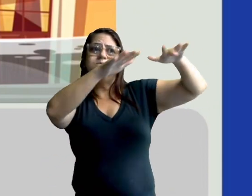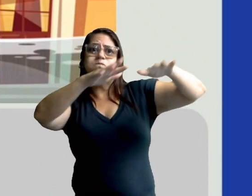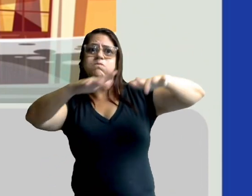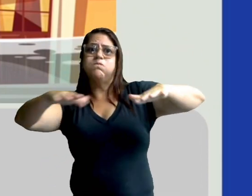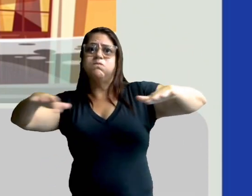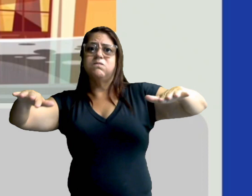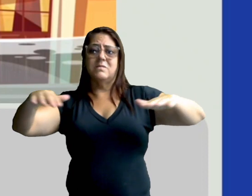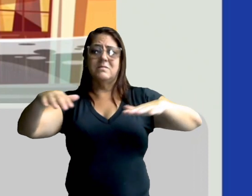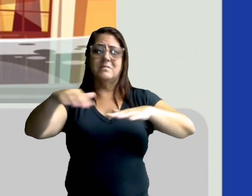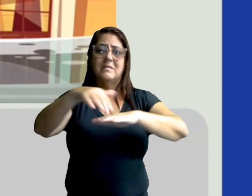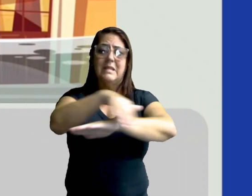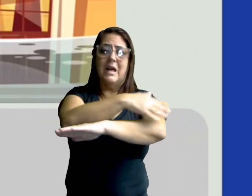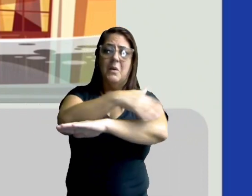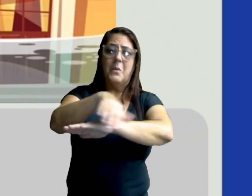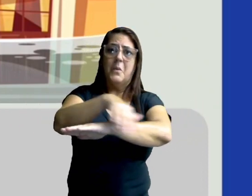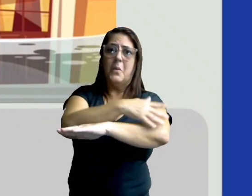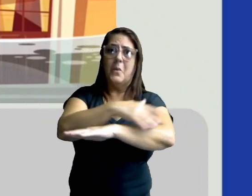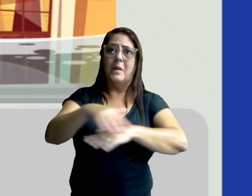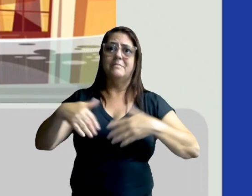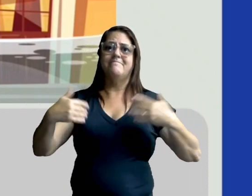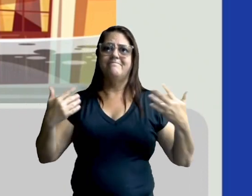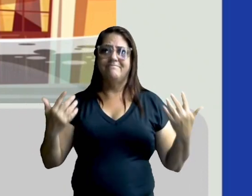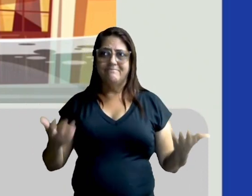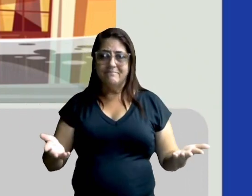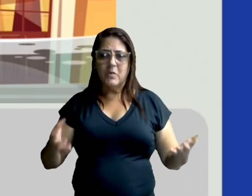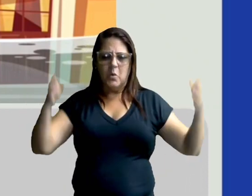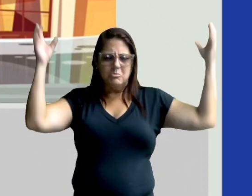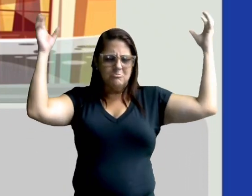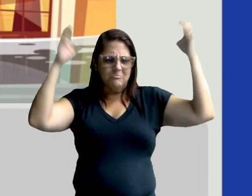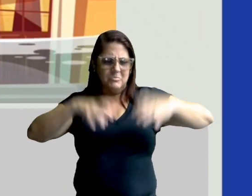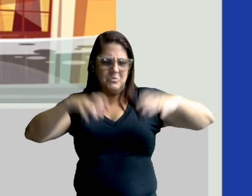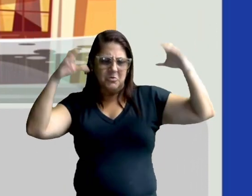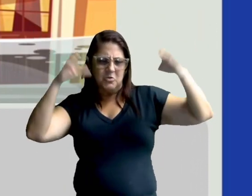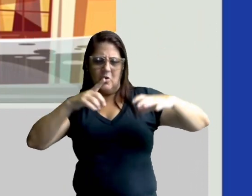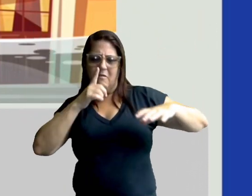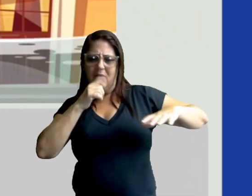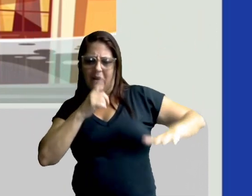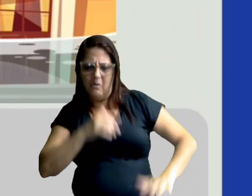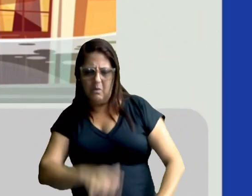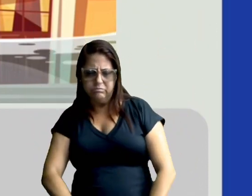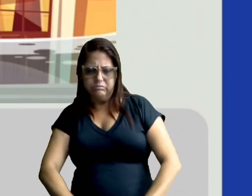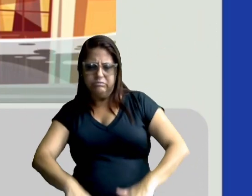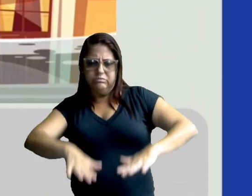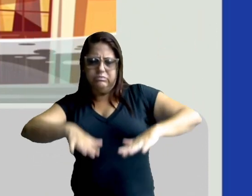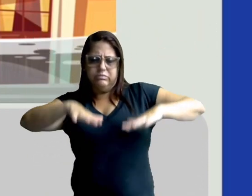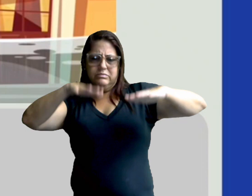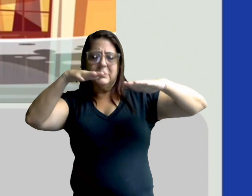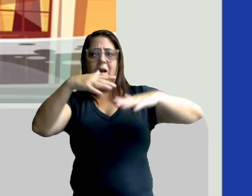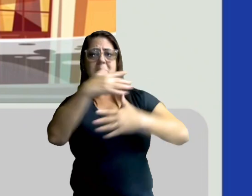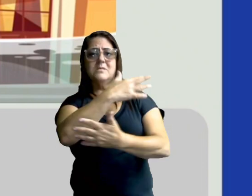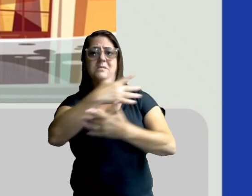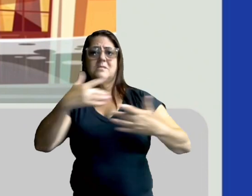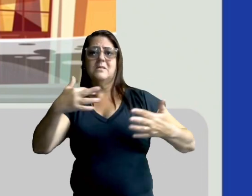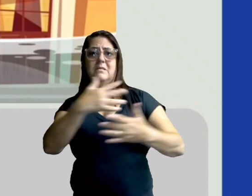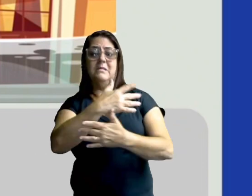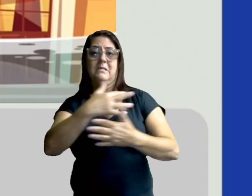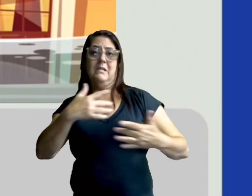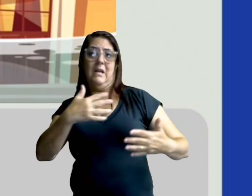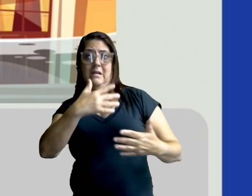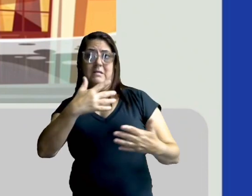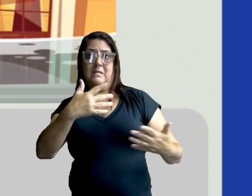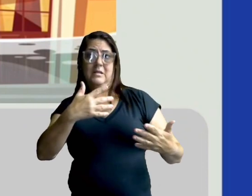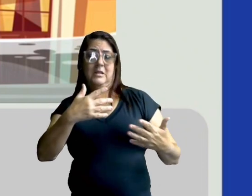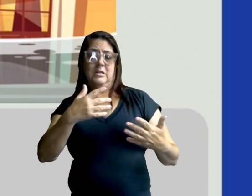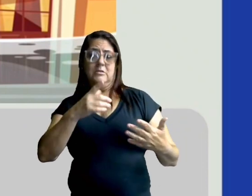as inundações, quando chove muito, e aí alaga toda a cidade, aquela rua ali fica